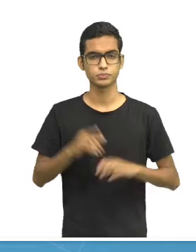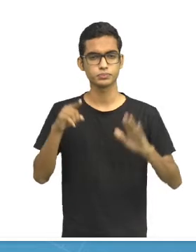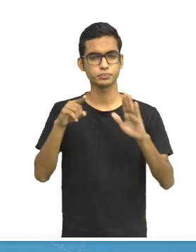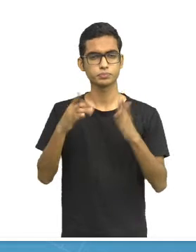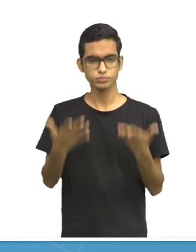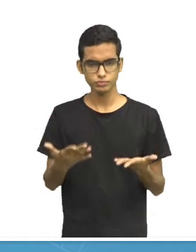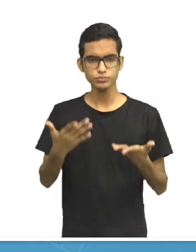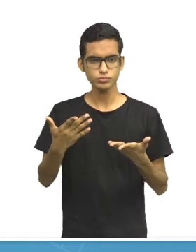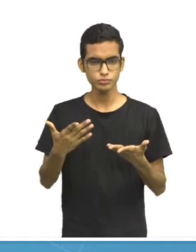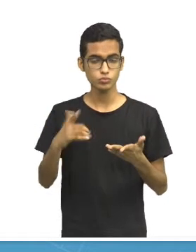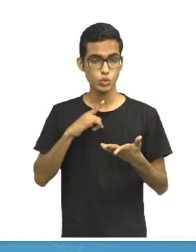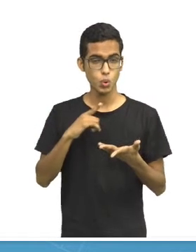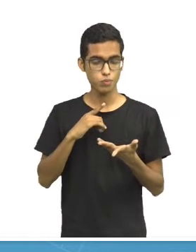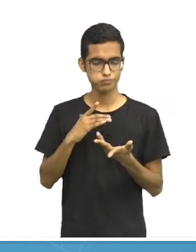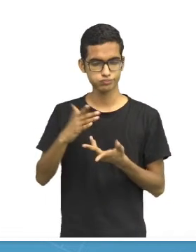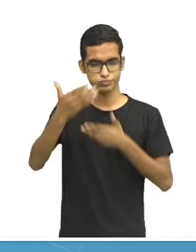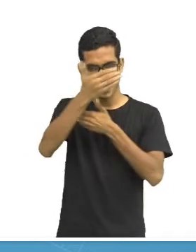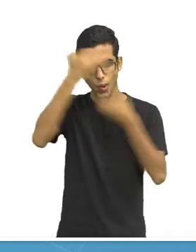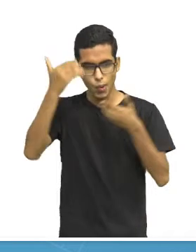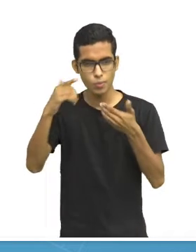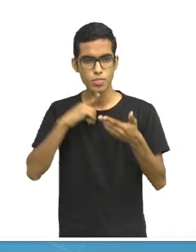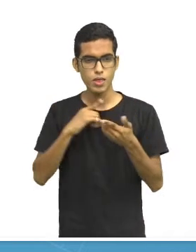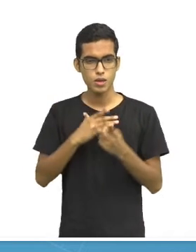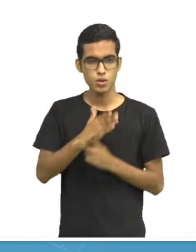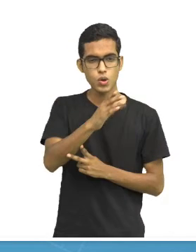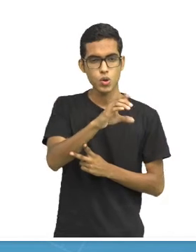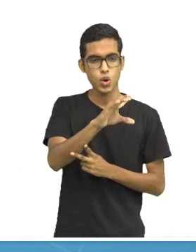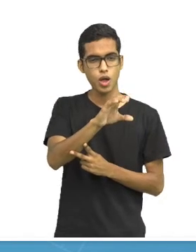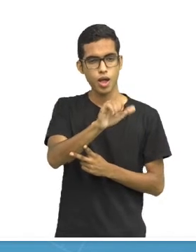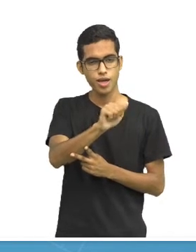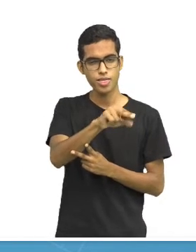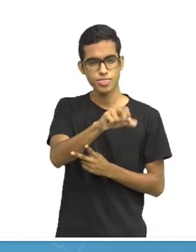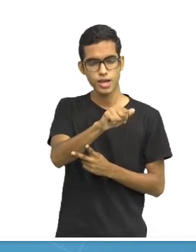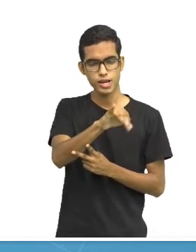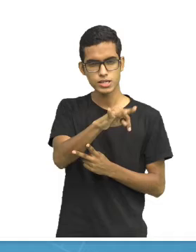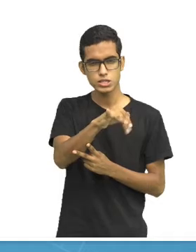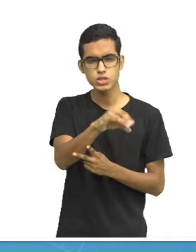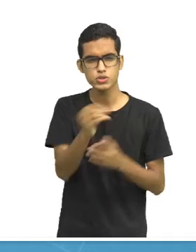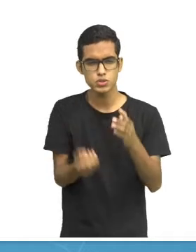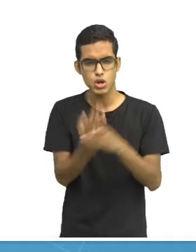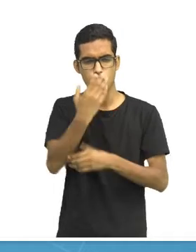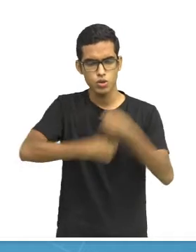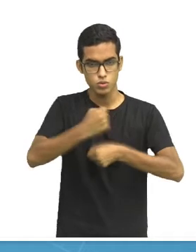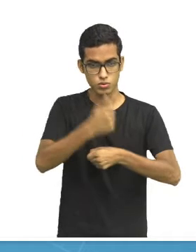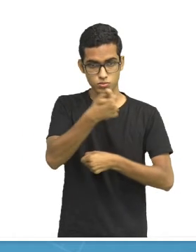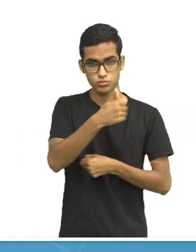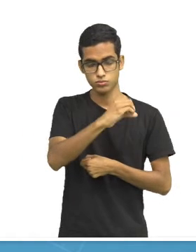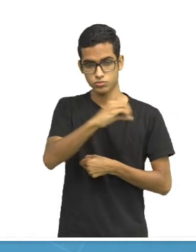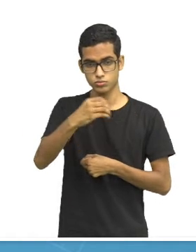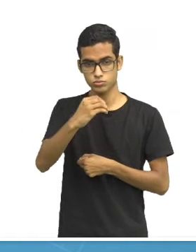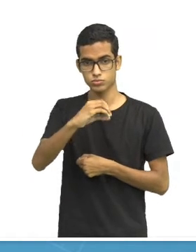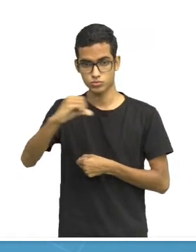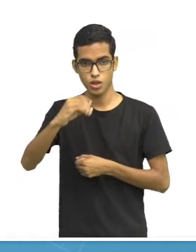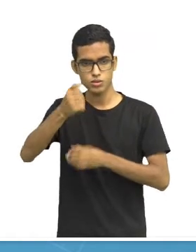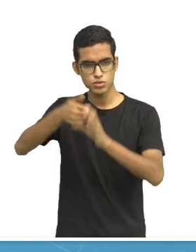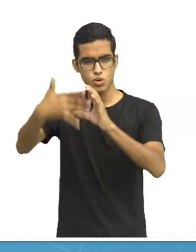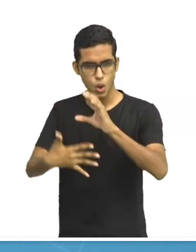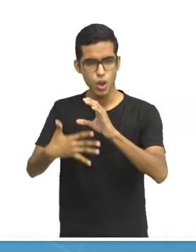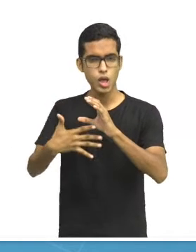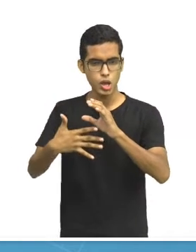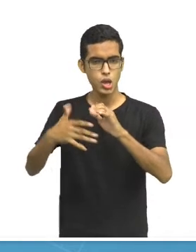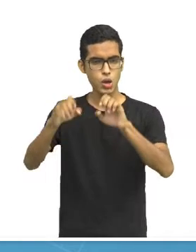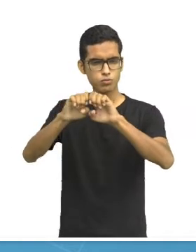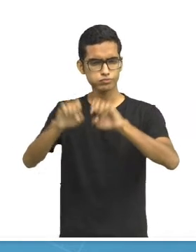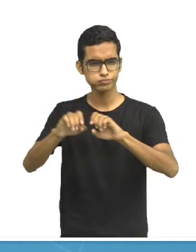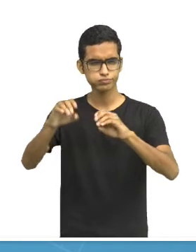cubismo se divide em duas fases. Cubismo analítico, que ele foi criado em 1909, e ele é caracterizado pela